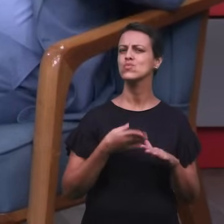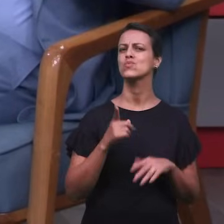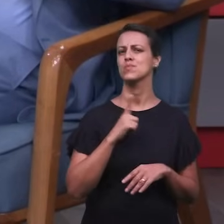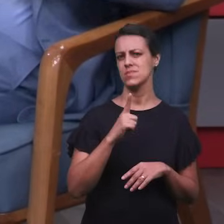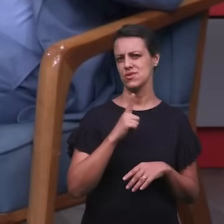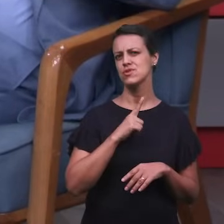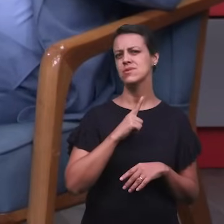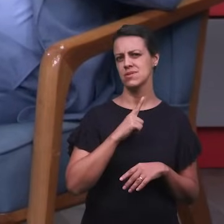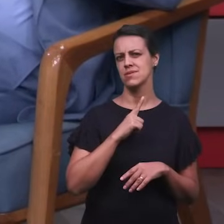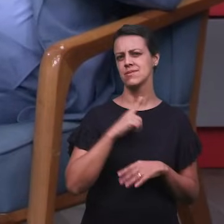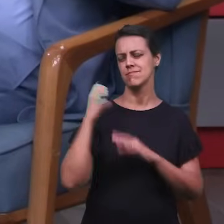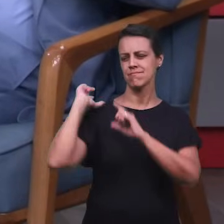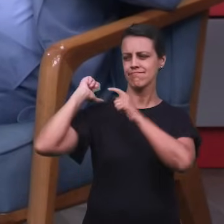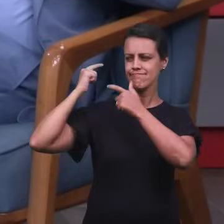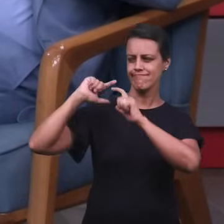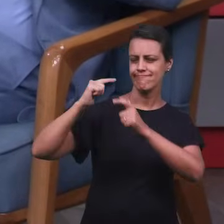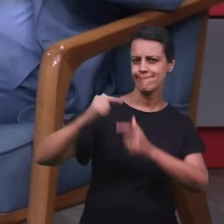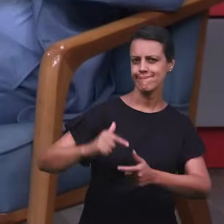pela tradição